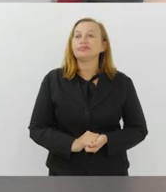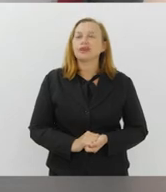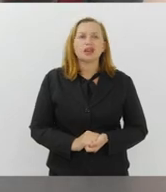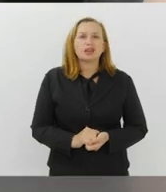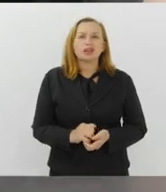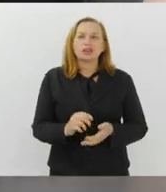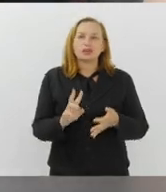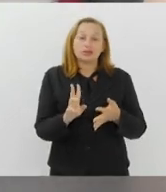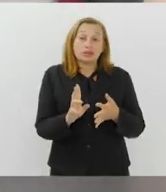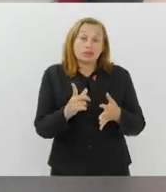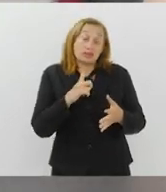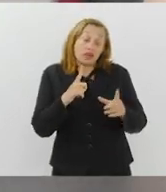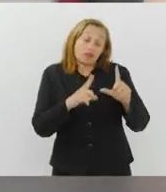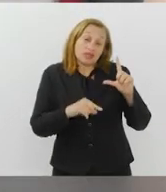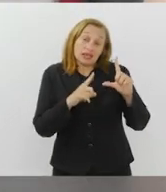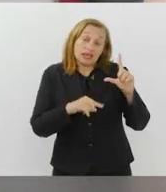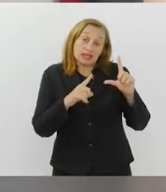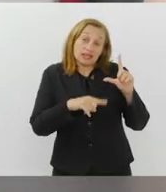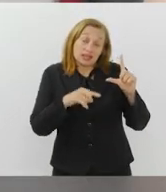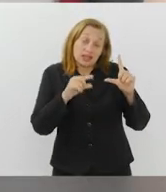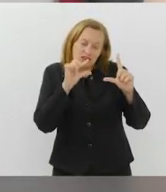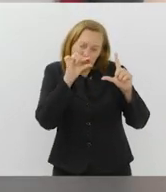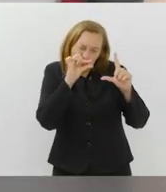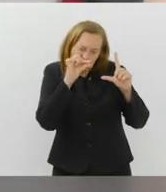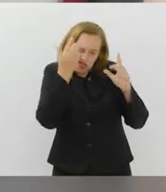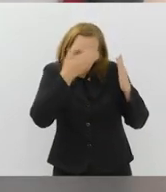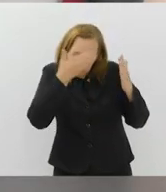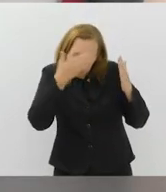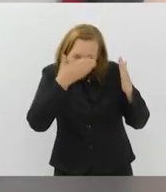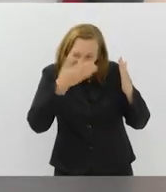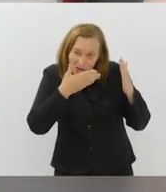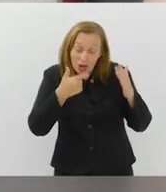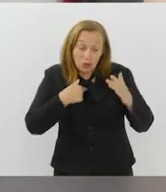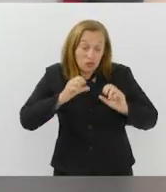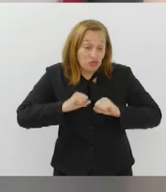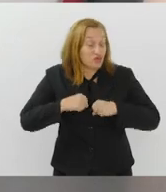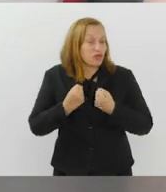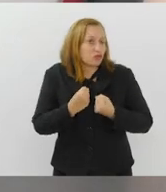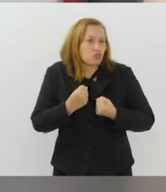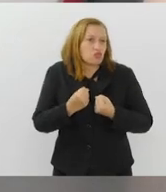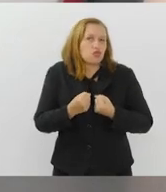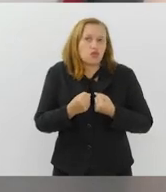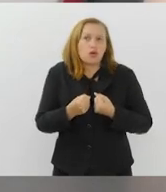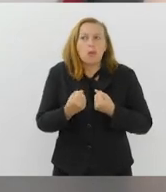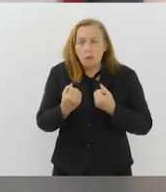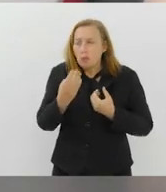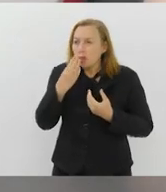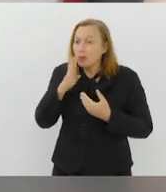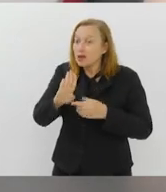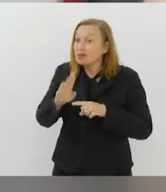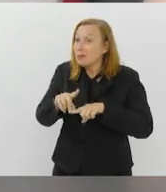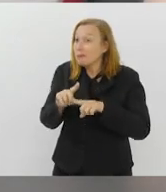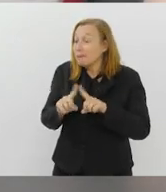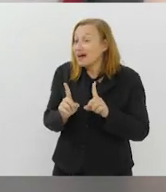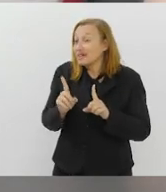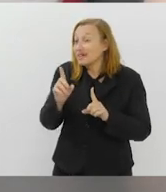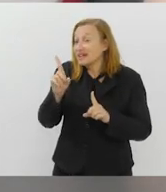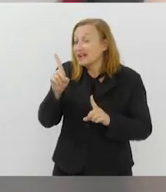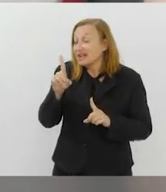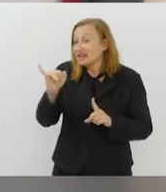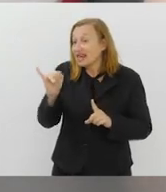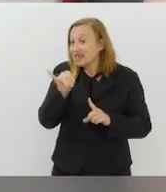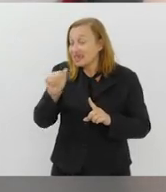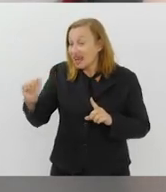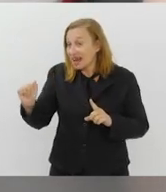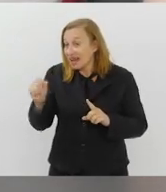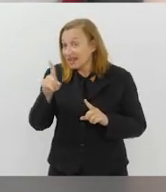umas letras da turma aqui que eu não sei o que acontece. Eu estou me esforçando, eu juro. Mas a da Dai Valência, eu já não consegui ler, que